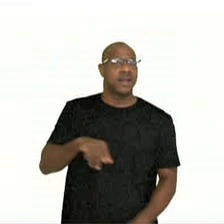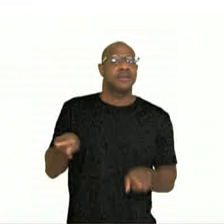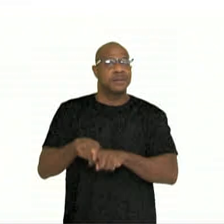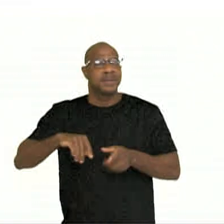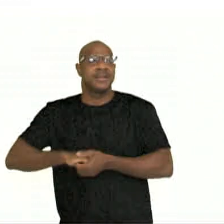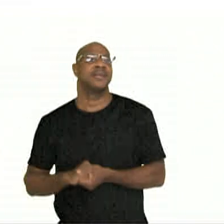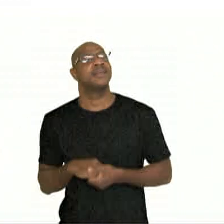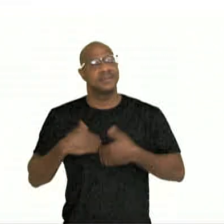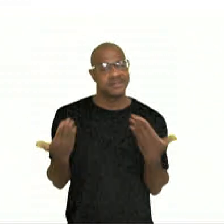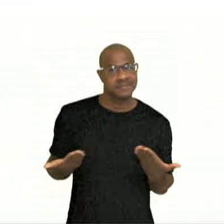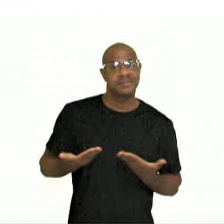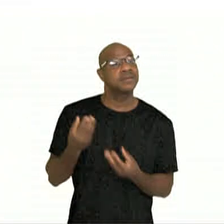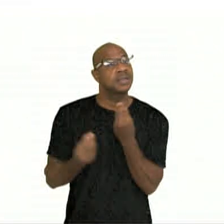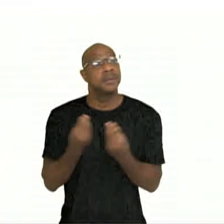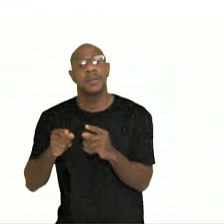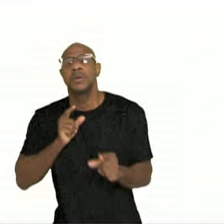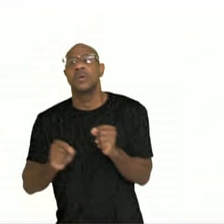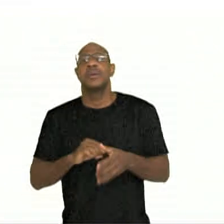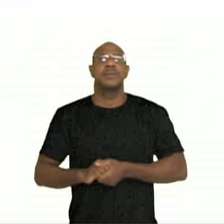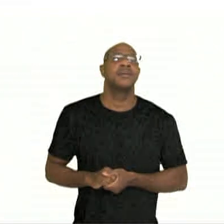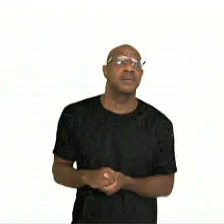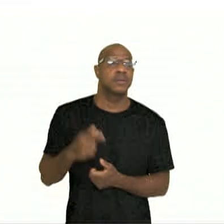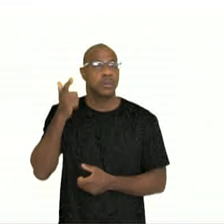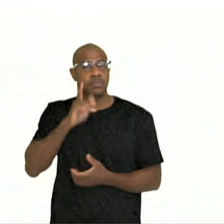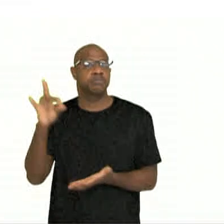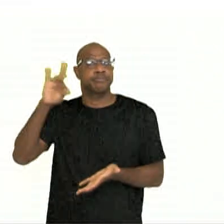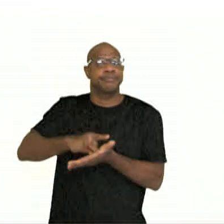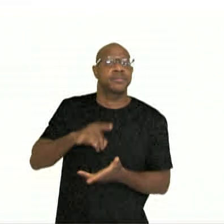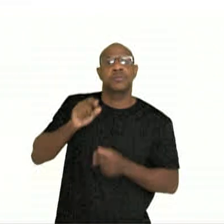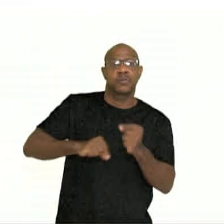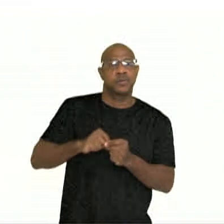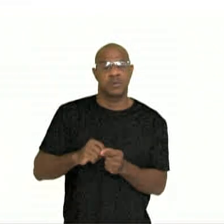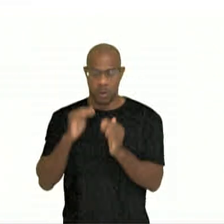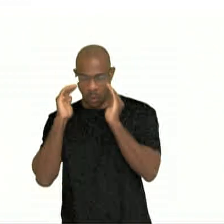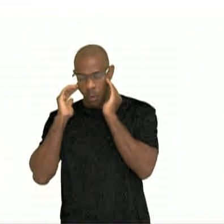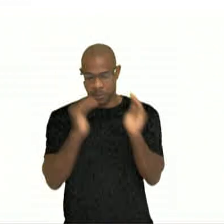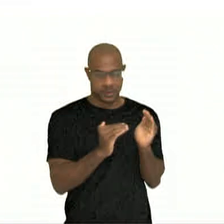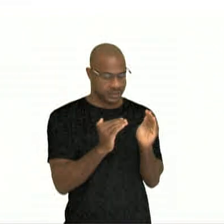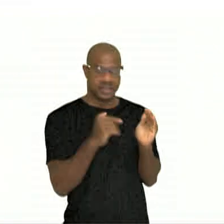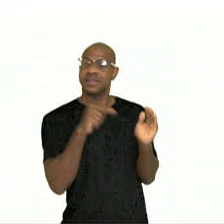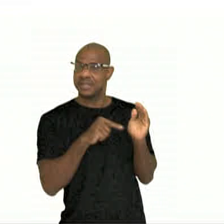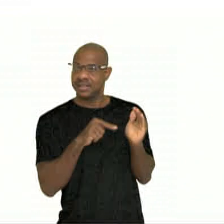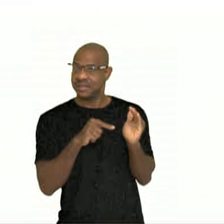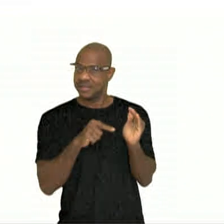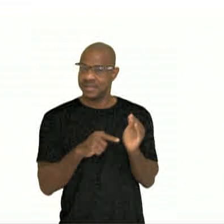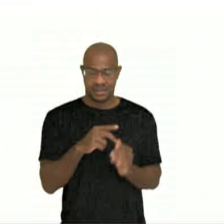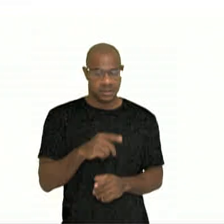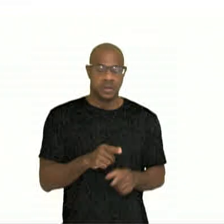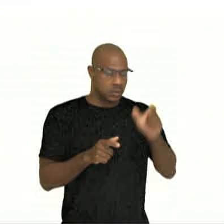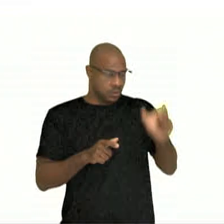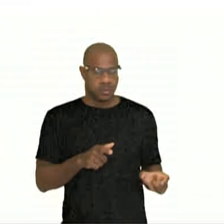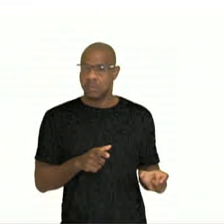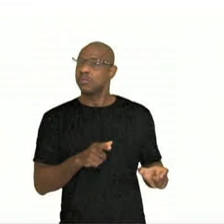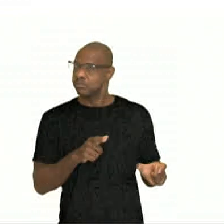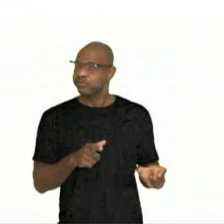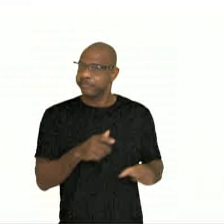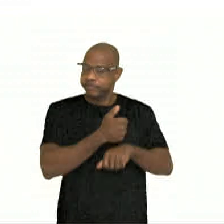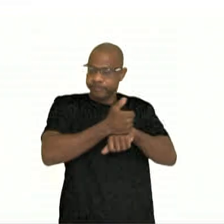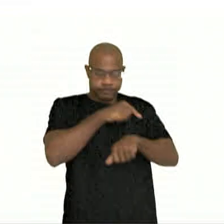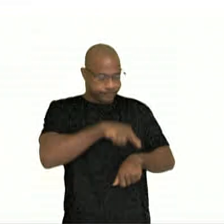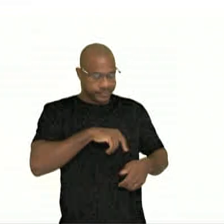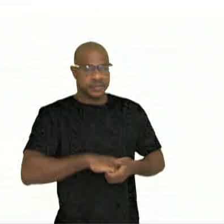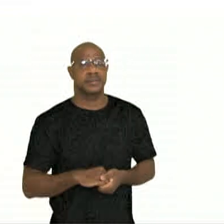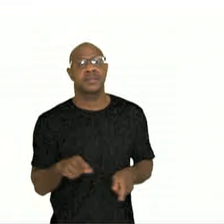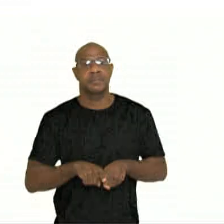Com isso, os militares eles passam a ser mais leais aos seus comandantes do que a própria Roma. Sabendo disso, Sila, usando de sua influência